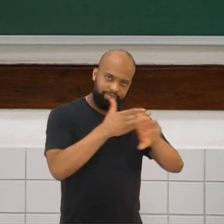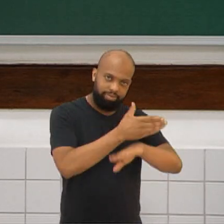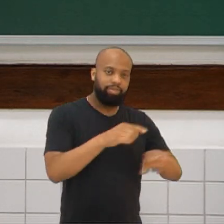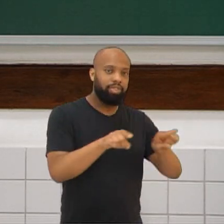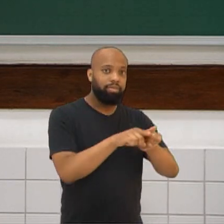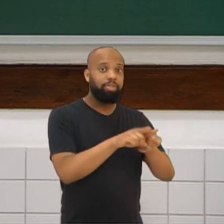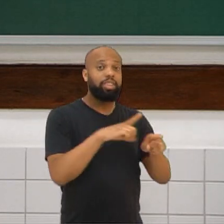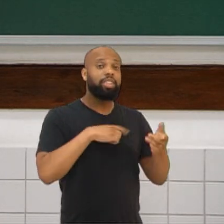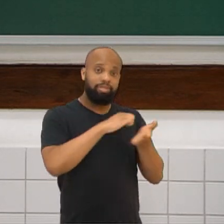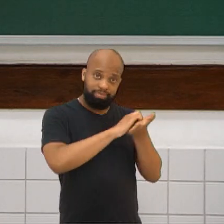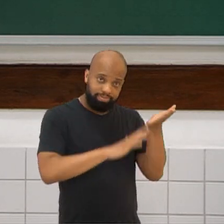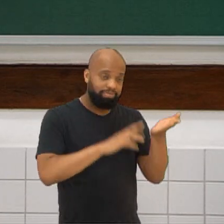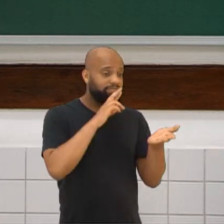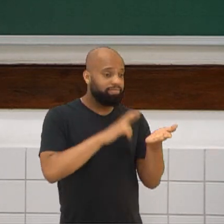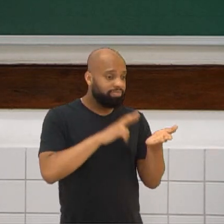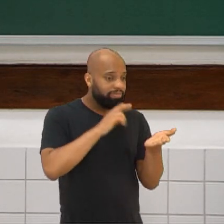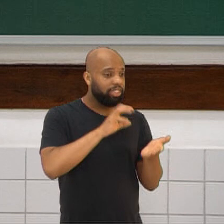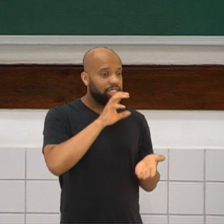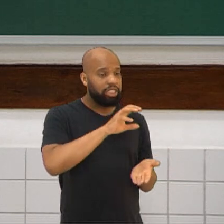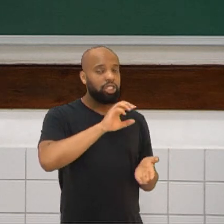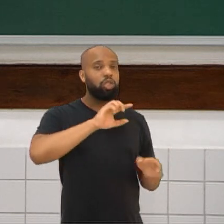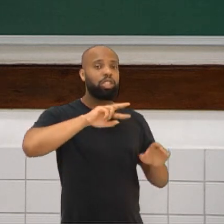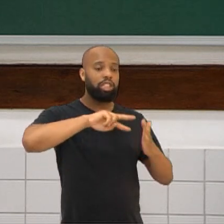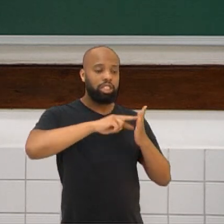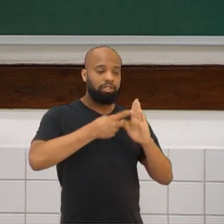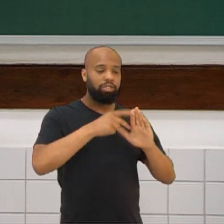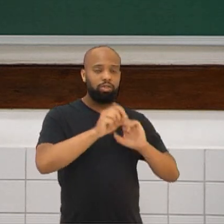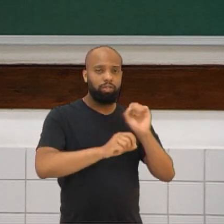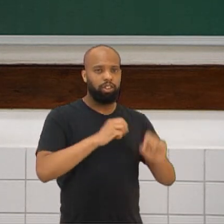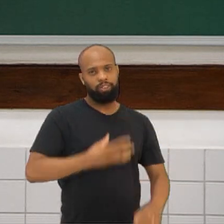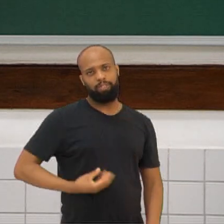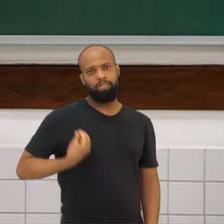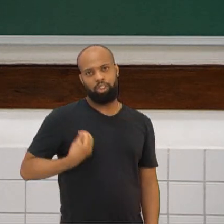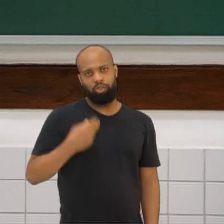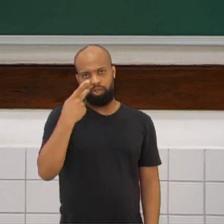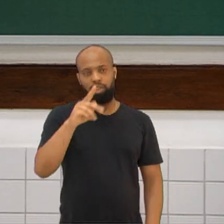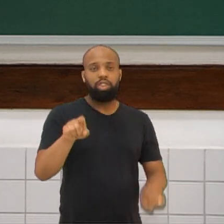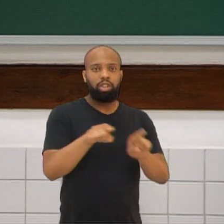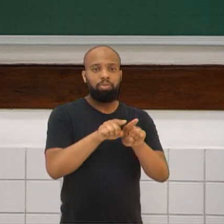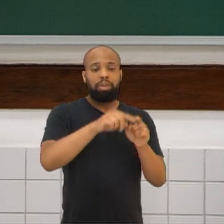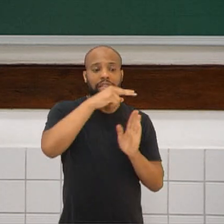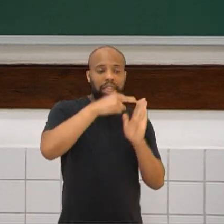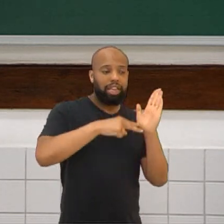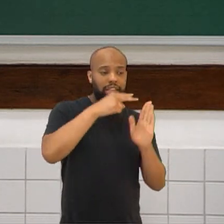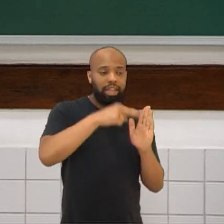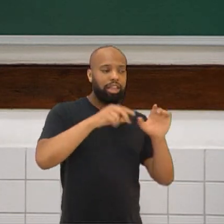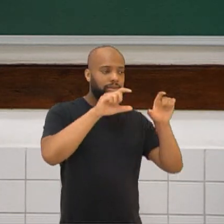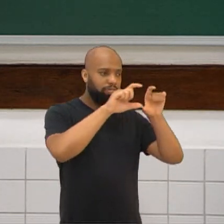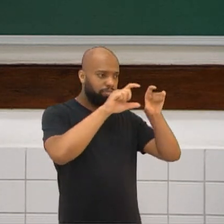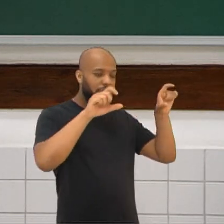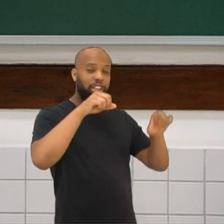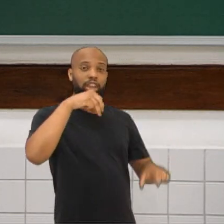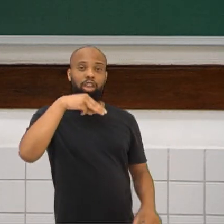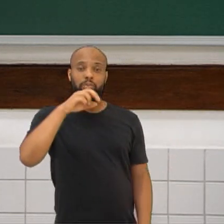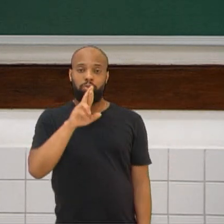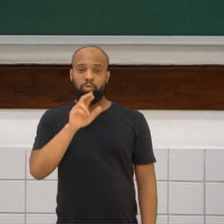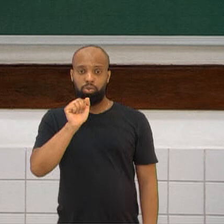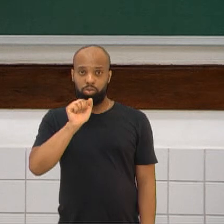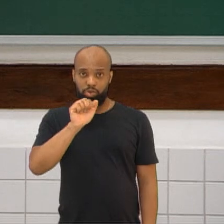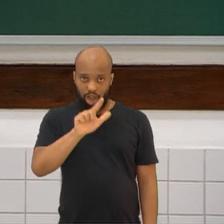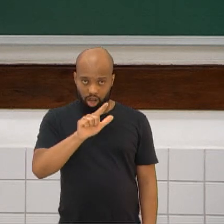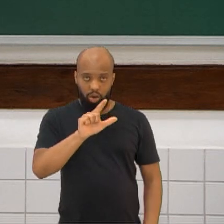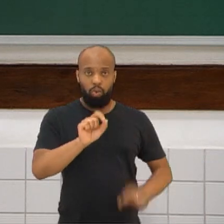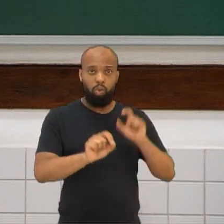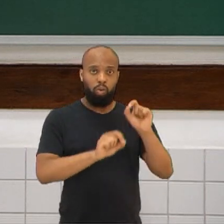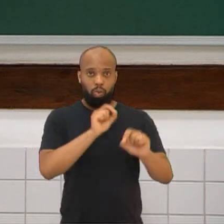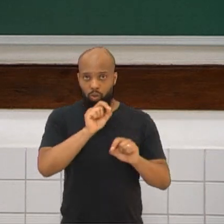responder às atividades, porque isso está contando a presença, ler o que a professora posta no mural e participar dos meets. É